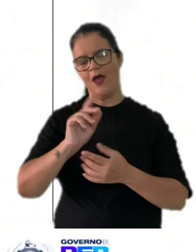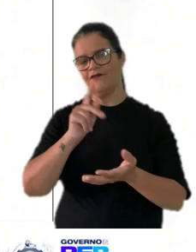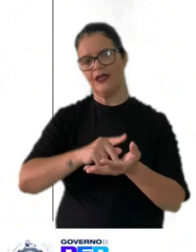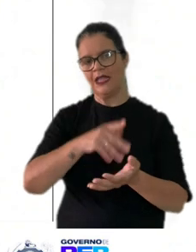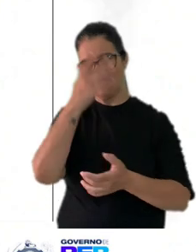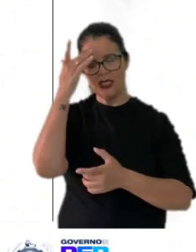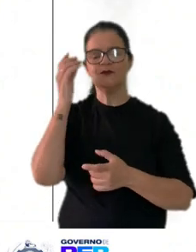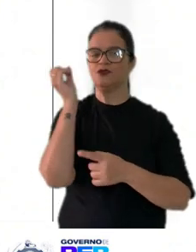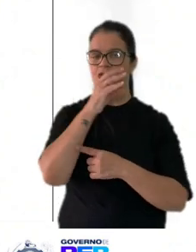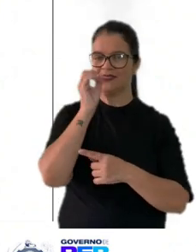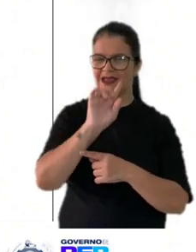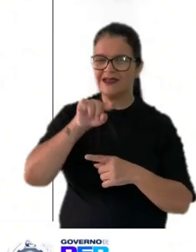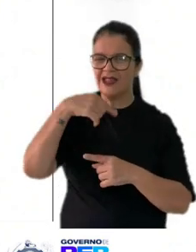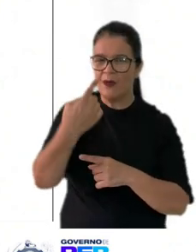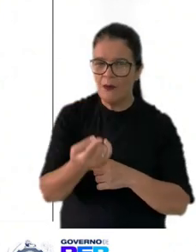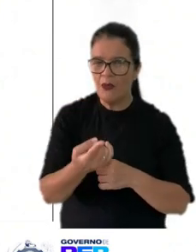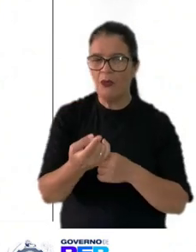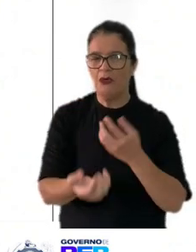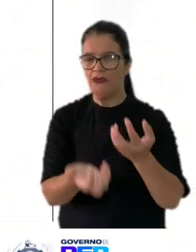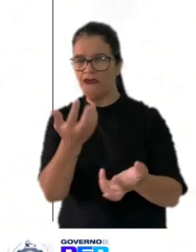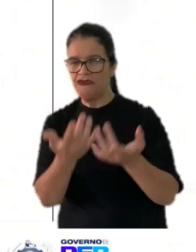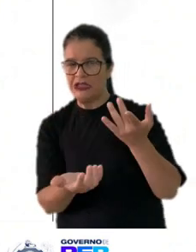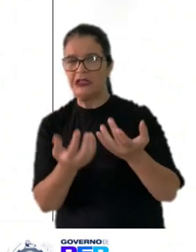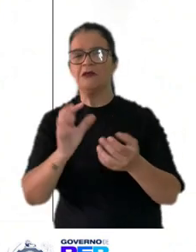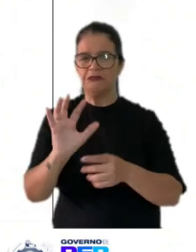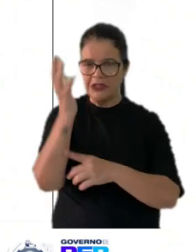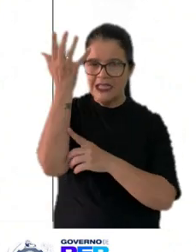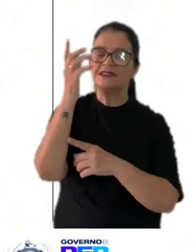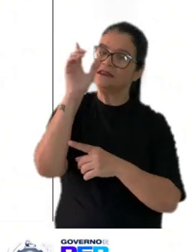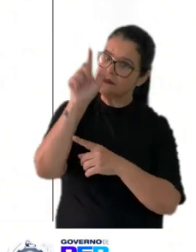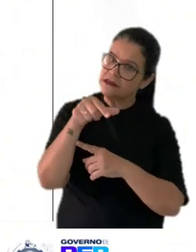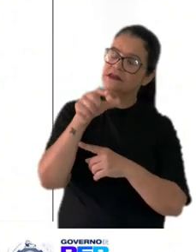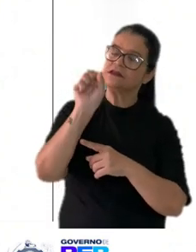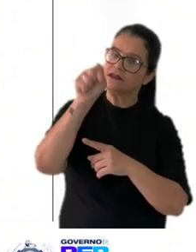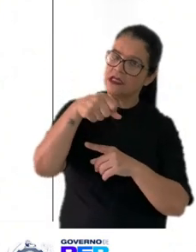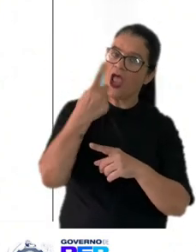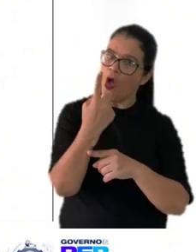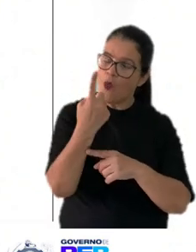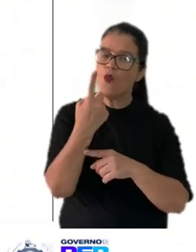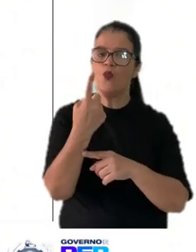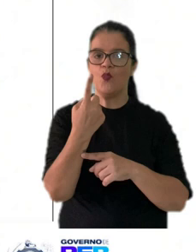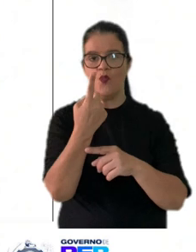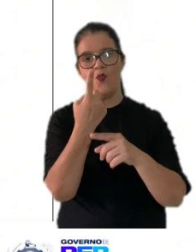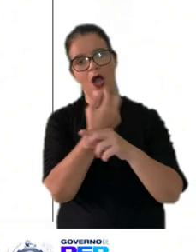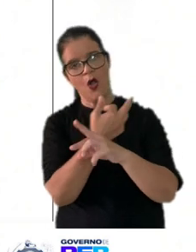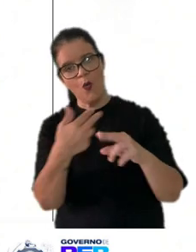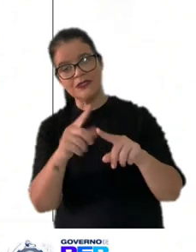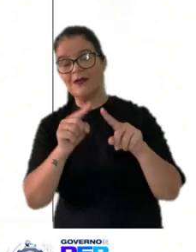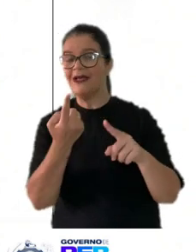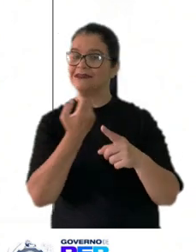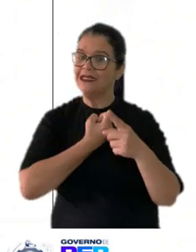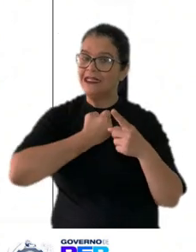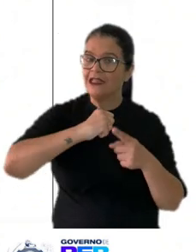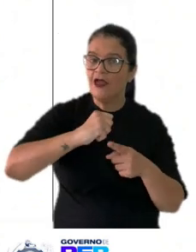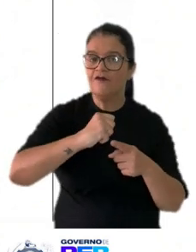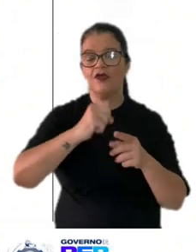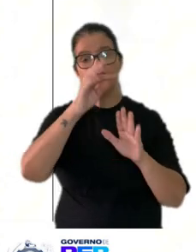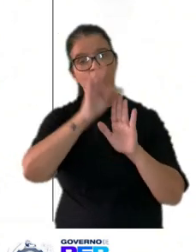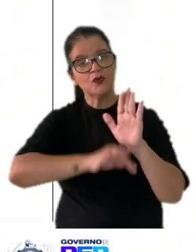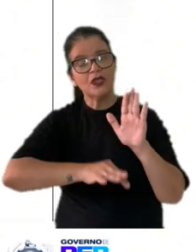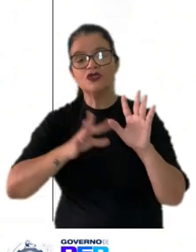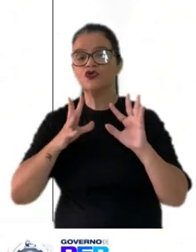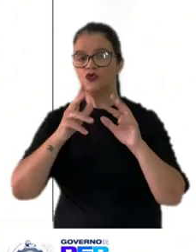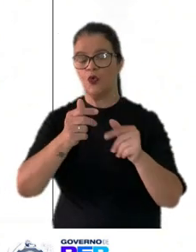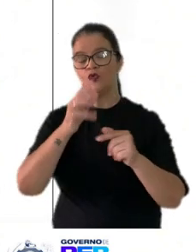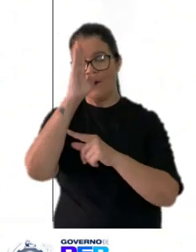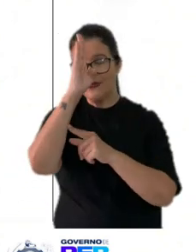depois de desastres sim esse é um dos sinais mas ele defende né no texto inteiro o ponto principal é a questão da